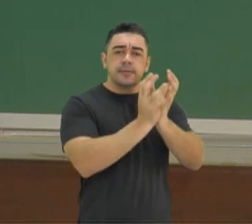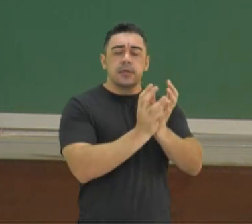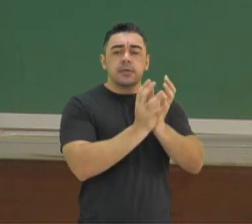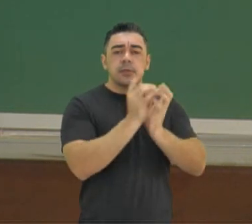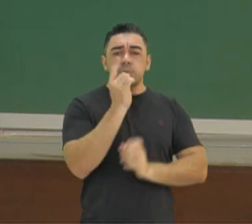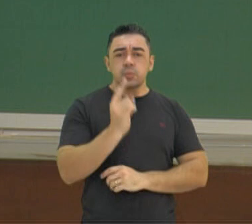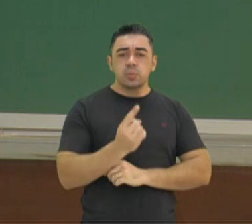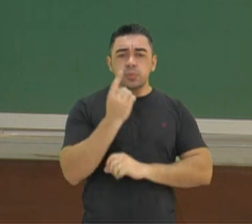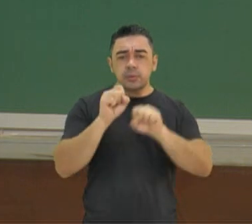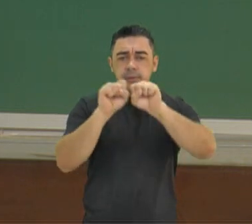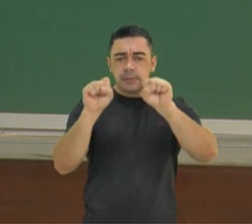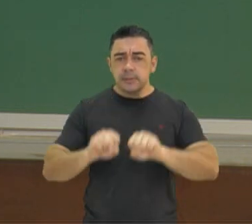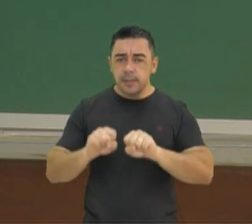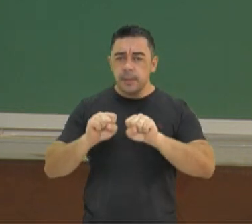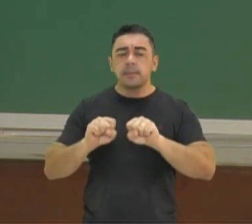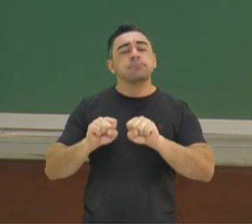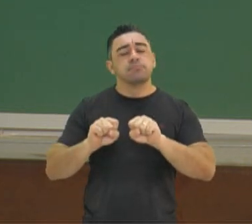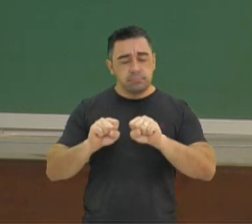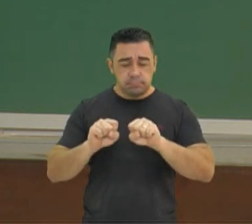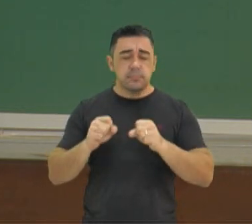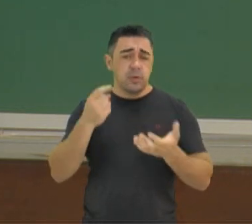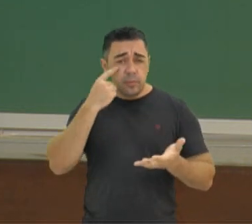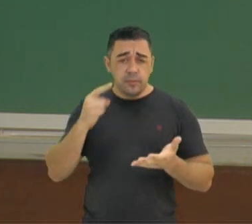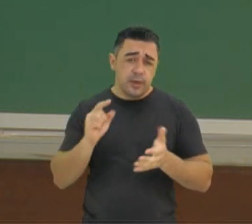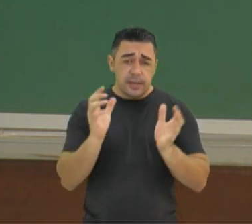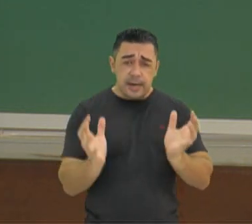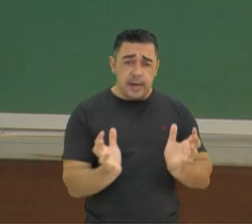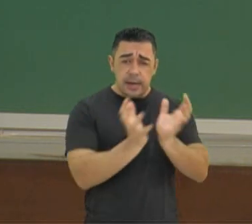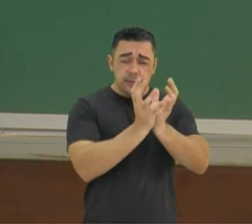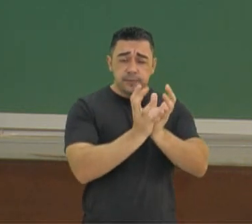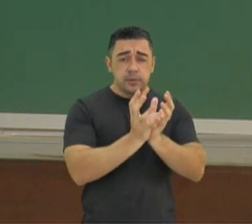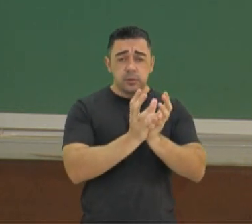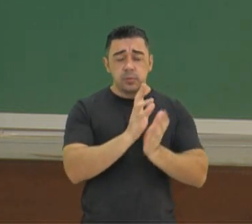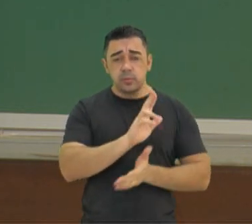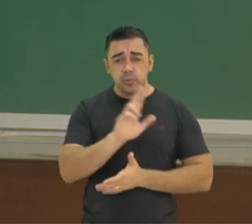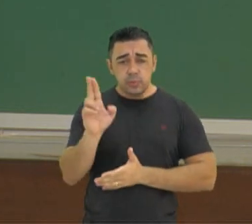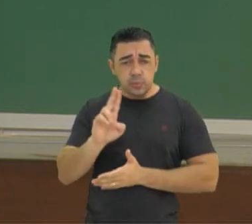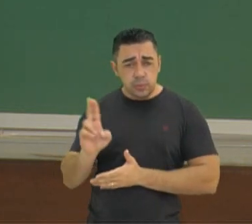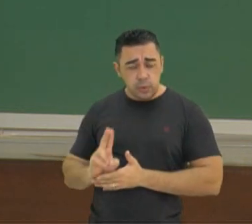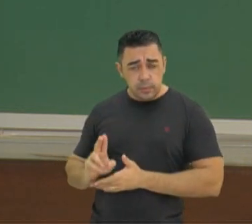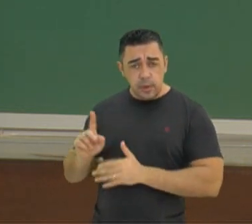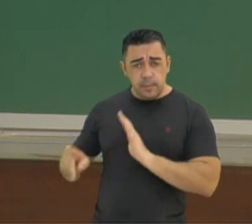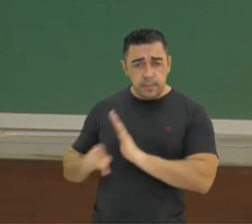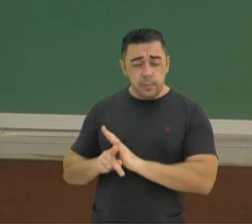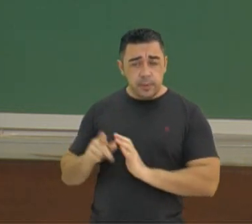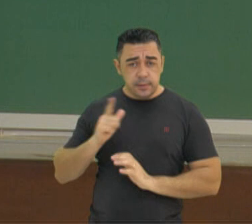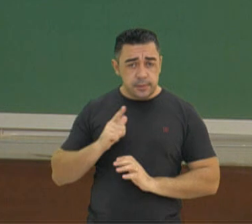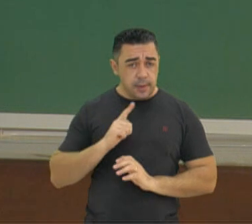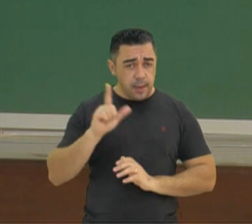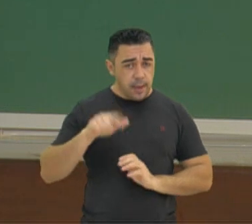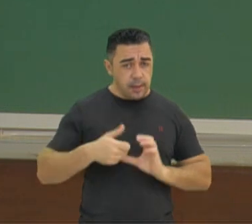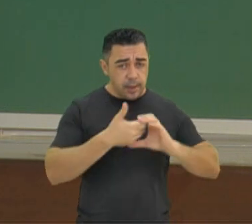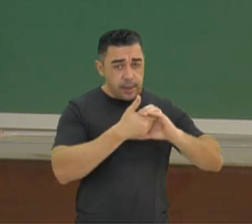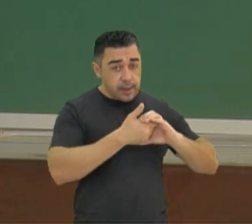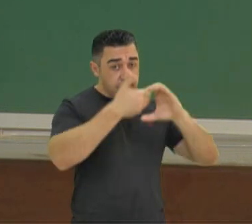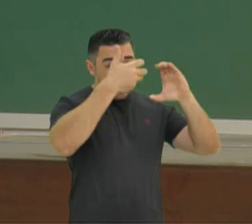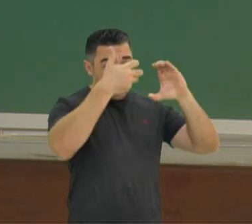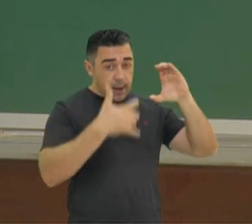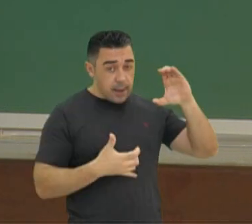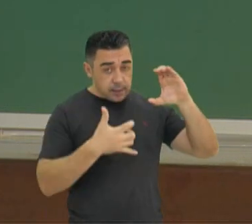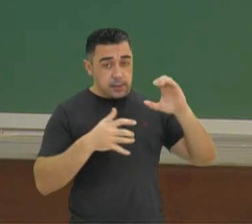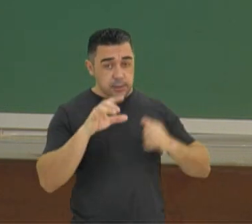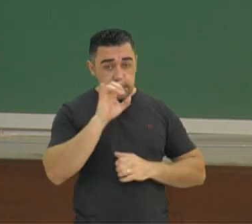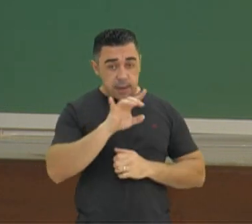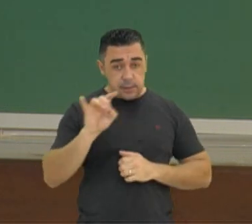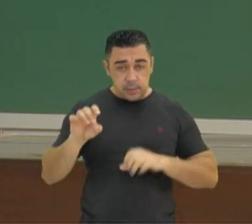de um sistema linear. Então aqui a gente vai estar classificando os sistemas lineares perante algumas características que